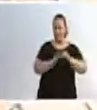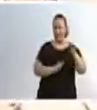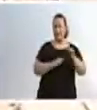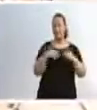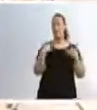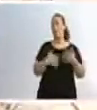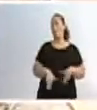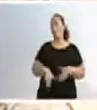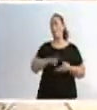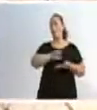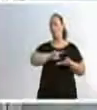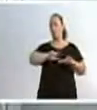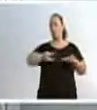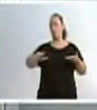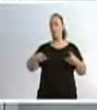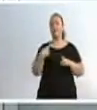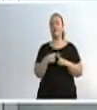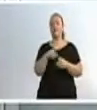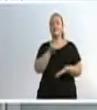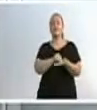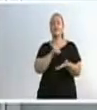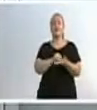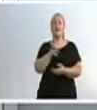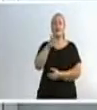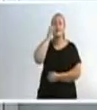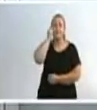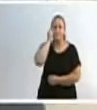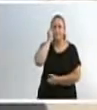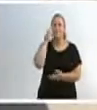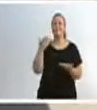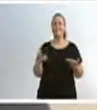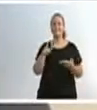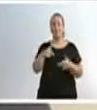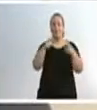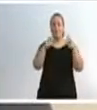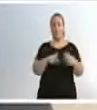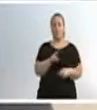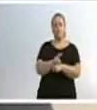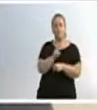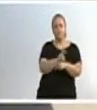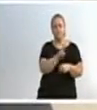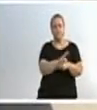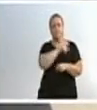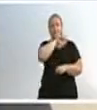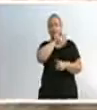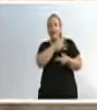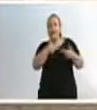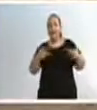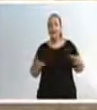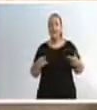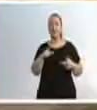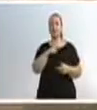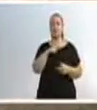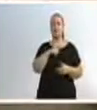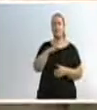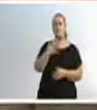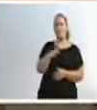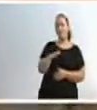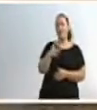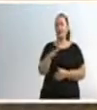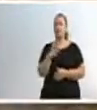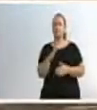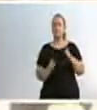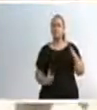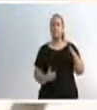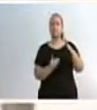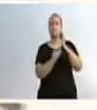demanda e à falta de adoções, o CPREAD, que é o Centro de Prevenção e Recuperação de Animais Domésticos, chega a atender ao mesmo tempo